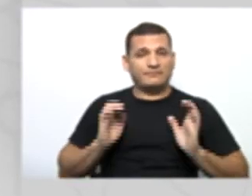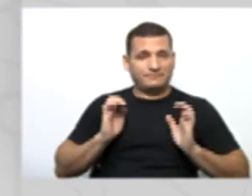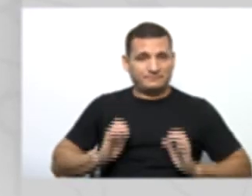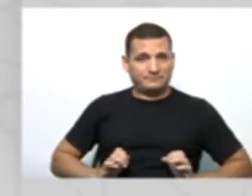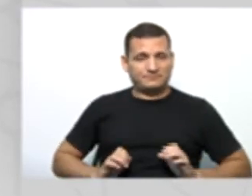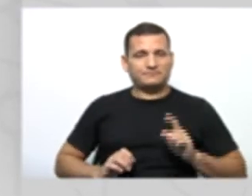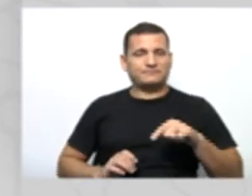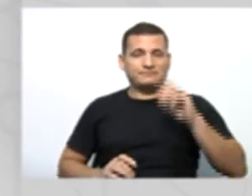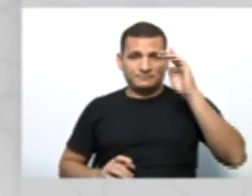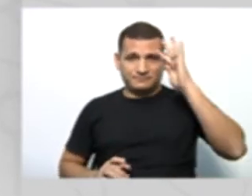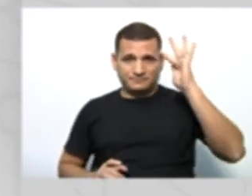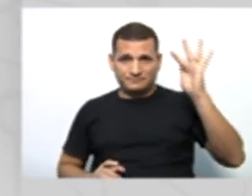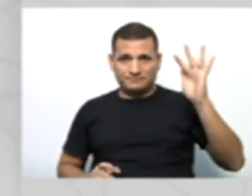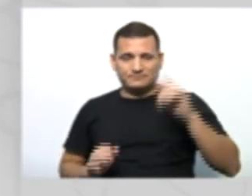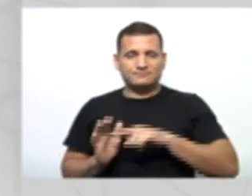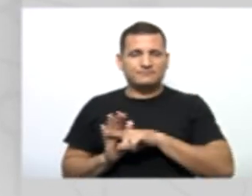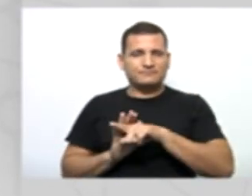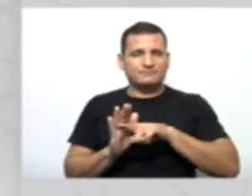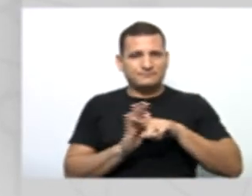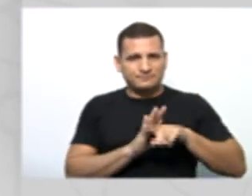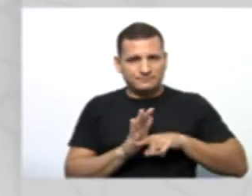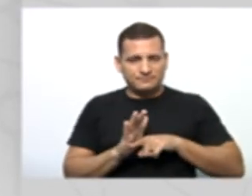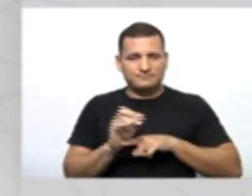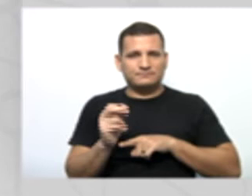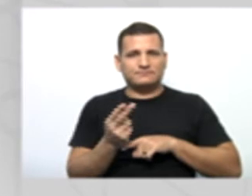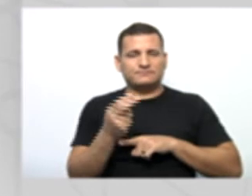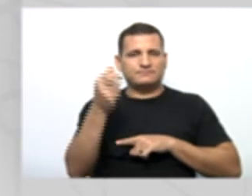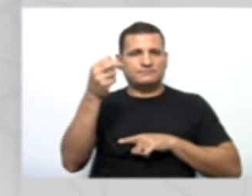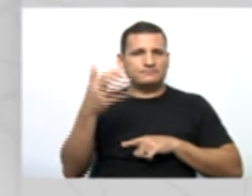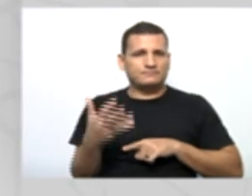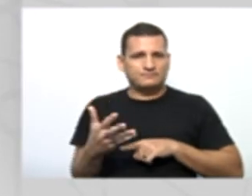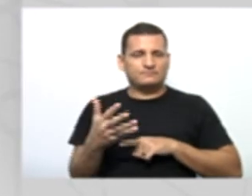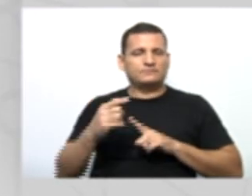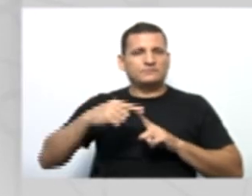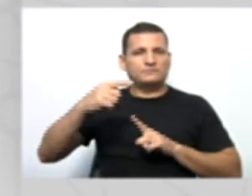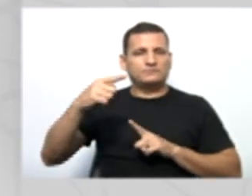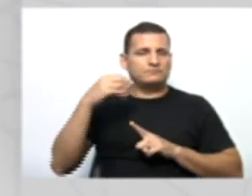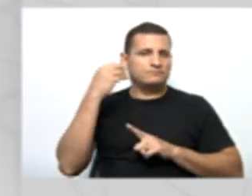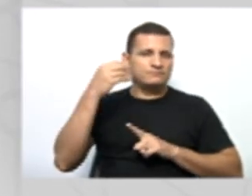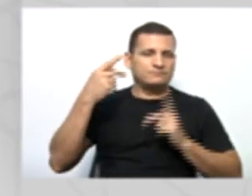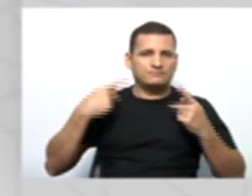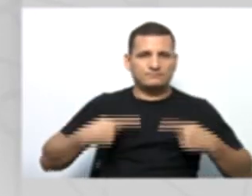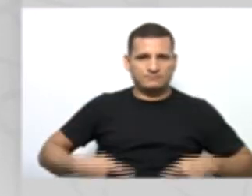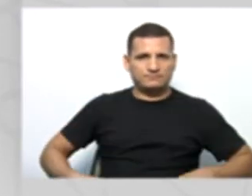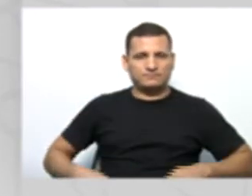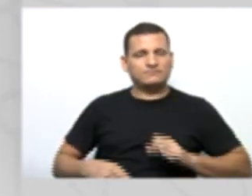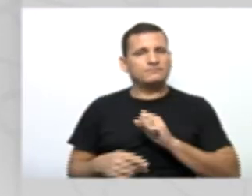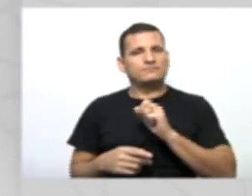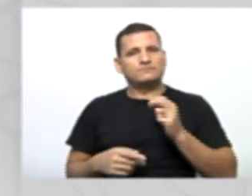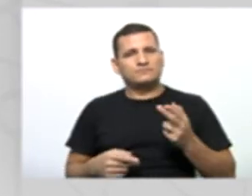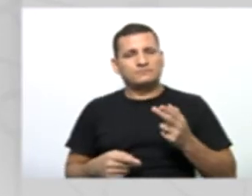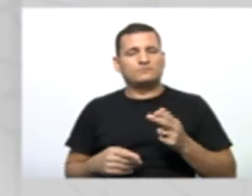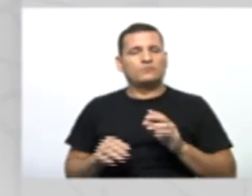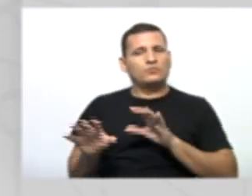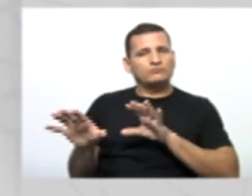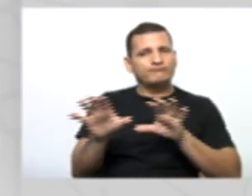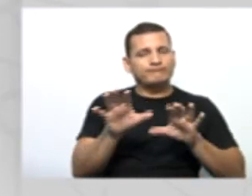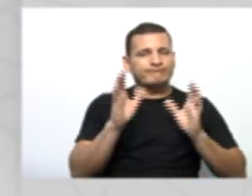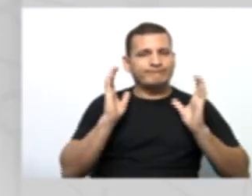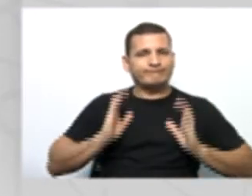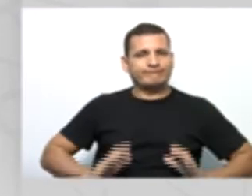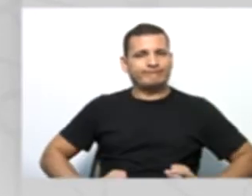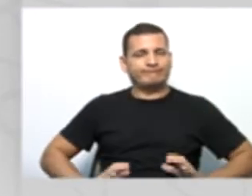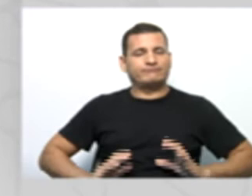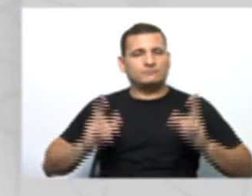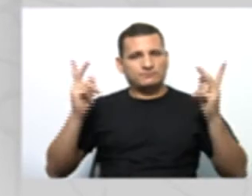como teoria, investigação ou explicação de um tipo de experiência humana ou forma de comportamento dos